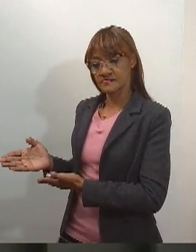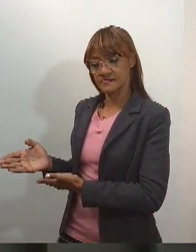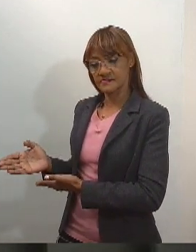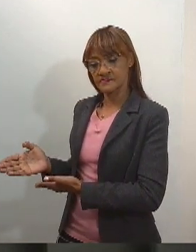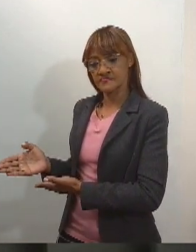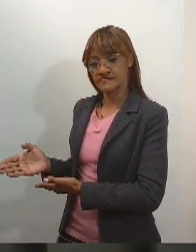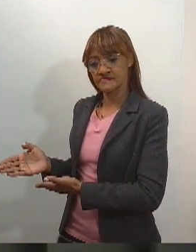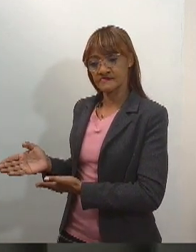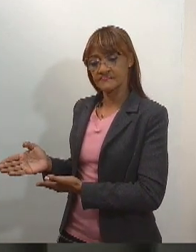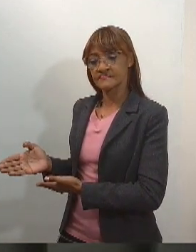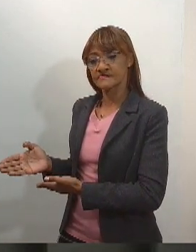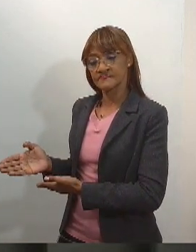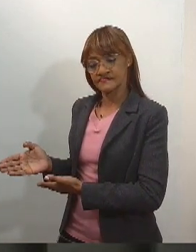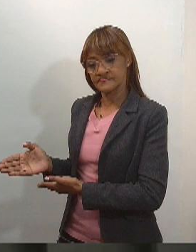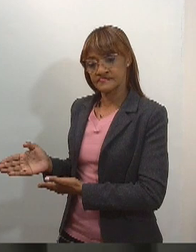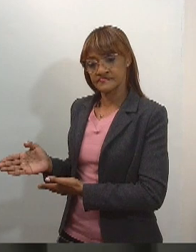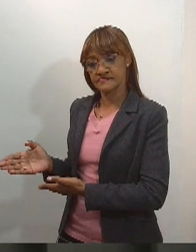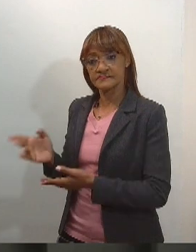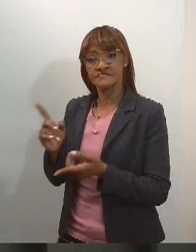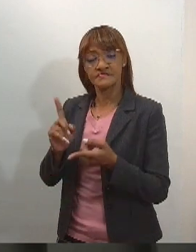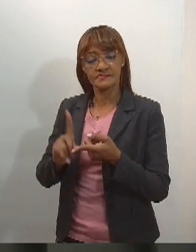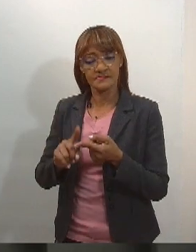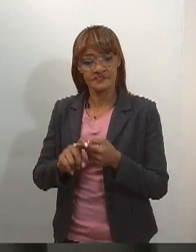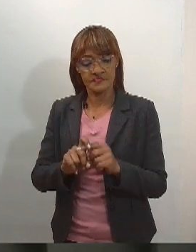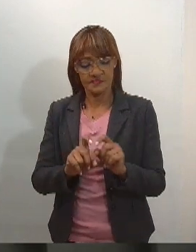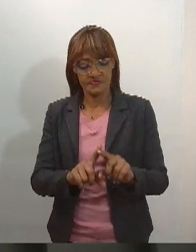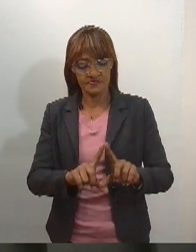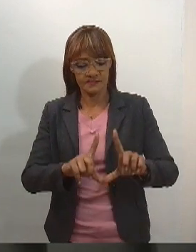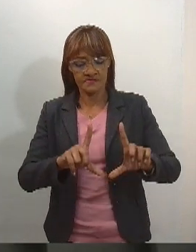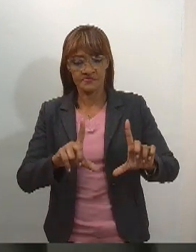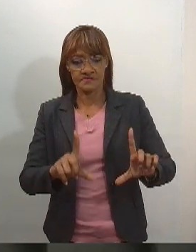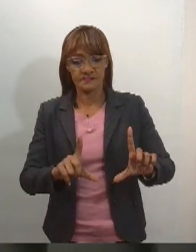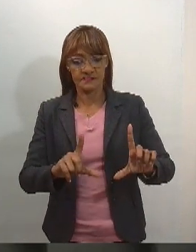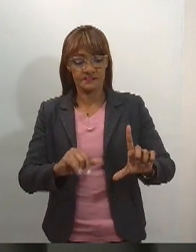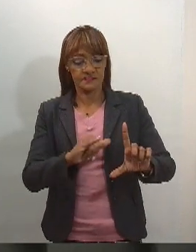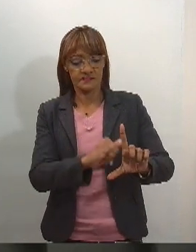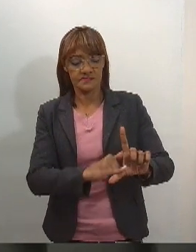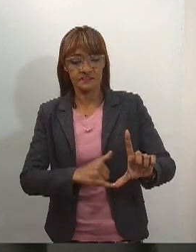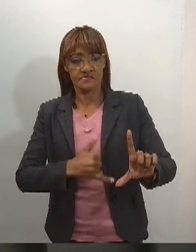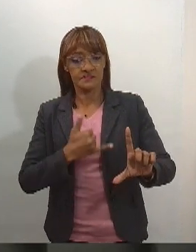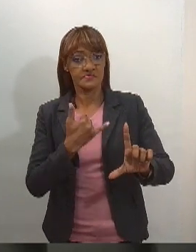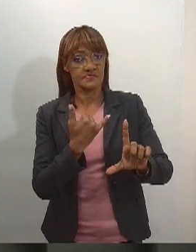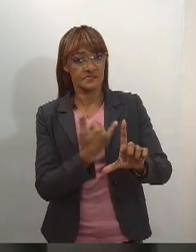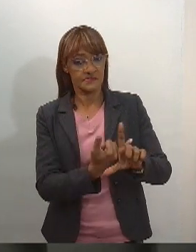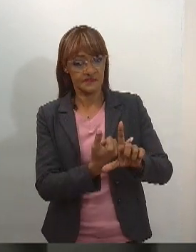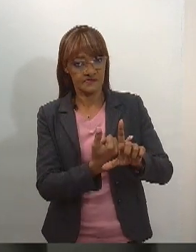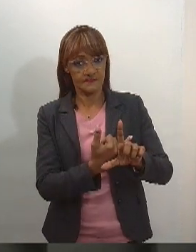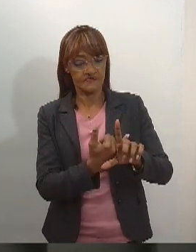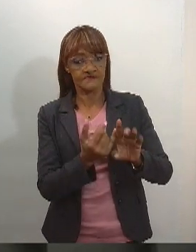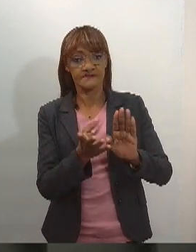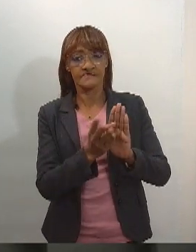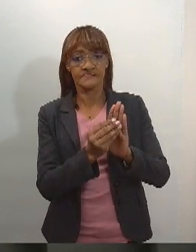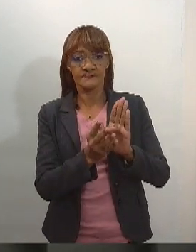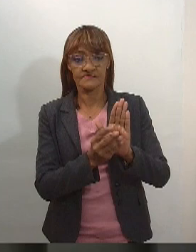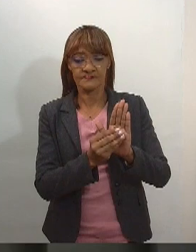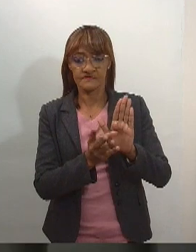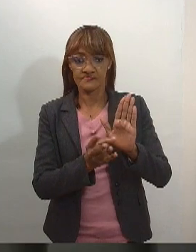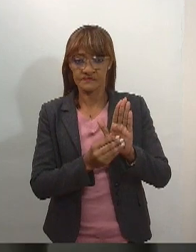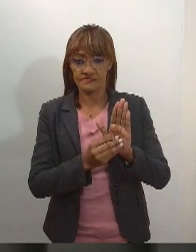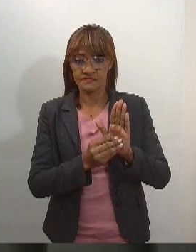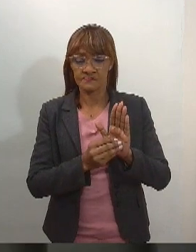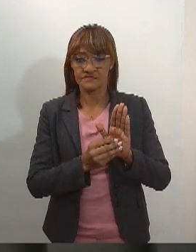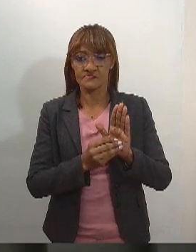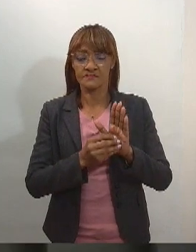Twitter, @TVAlésio. E para acessar o nosso canal no YouTube, posicione a câmera do seu celular no QR Code localizado no canto inferior esquerdo da